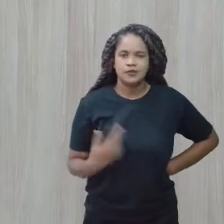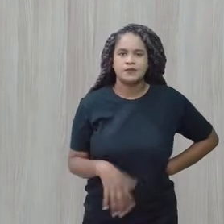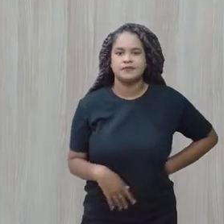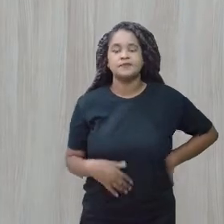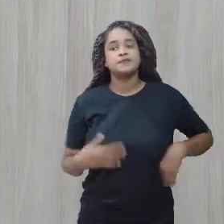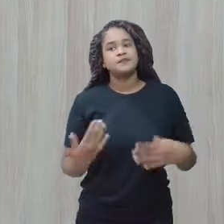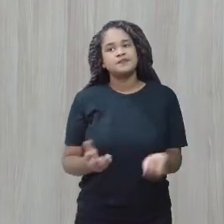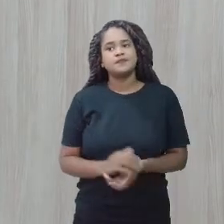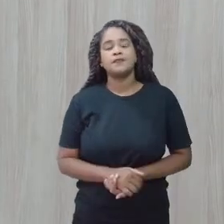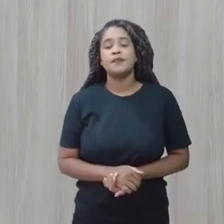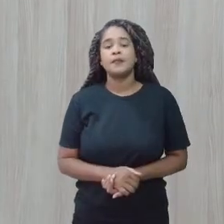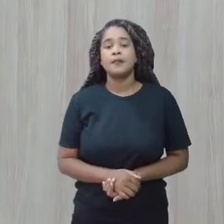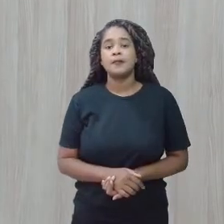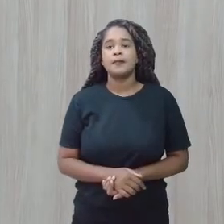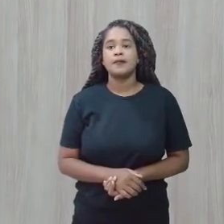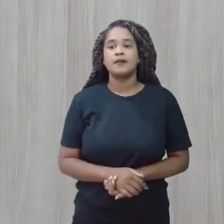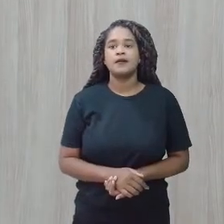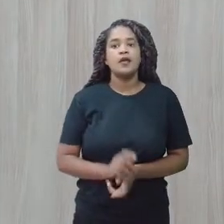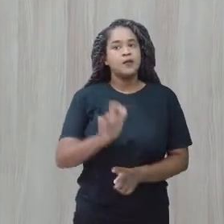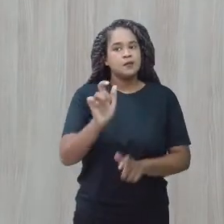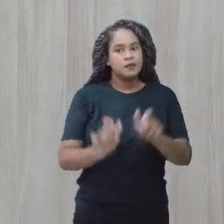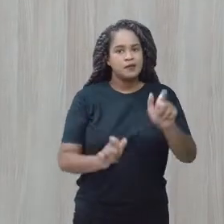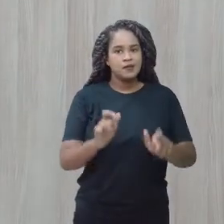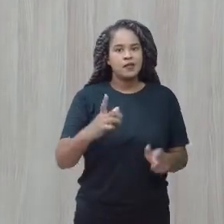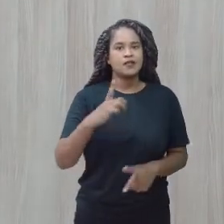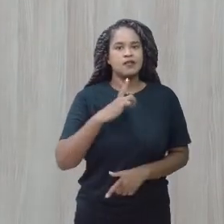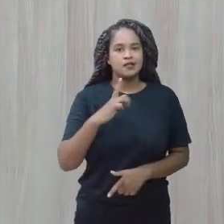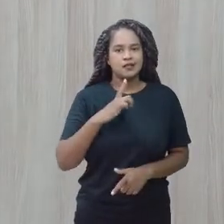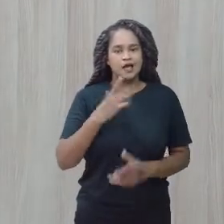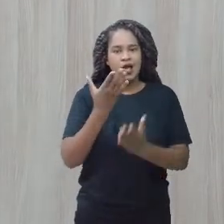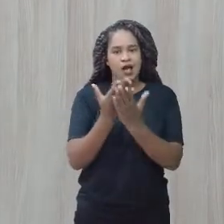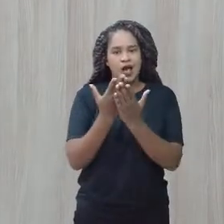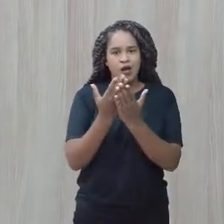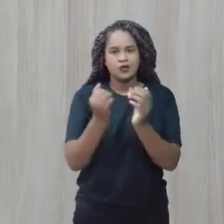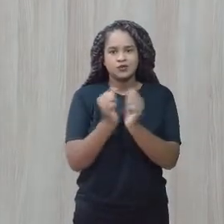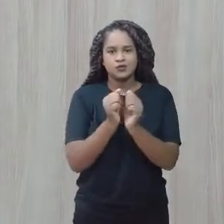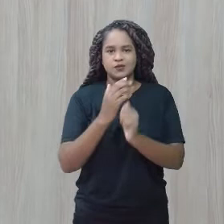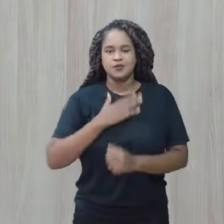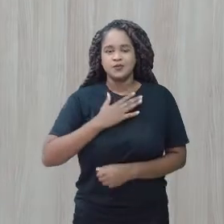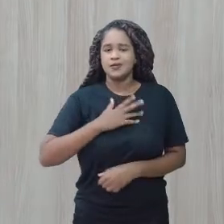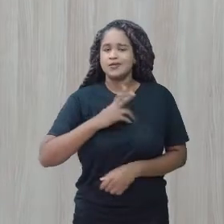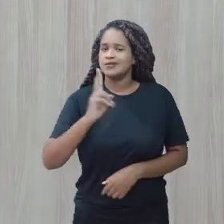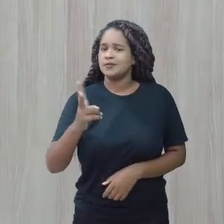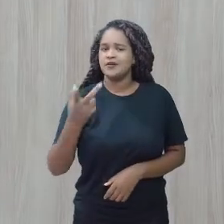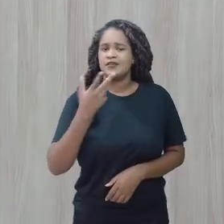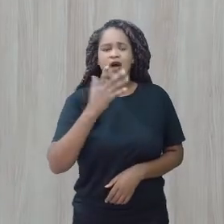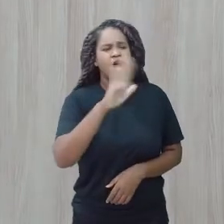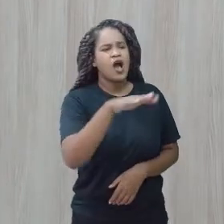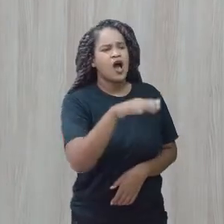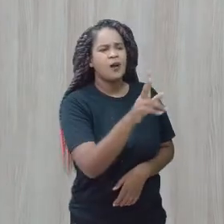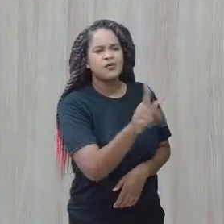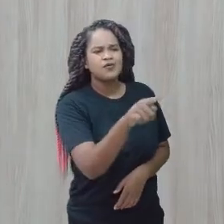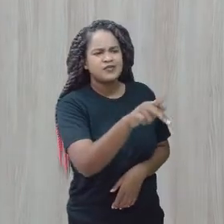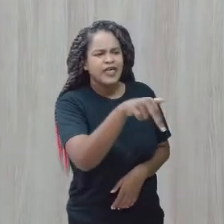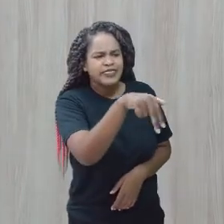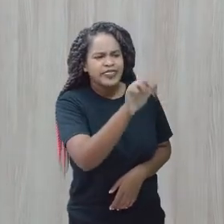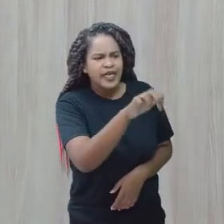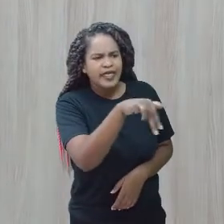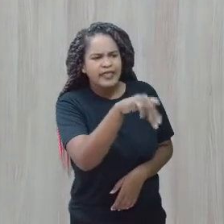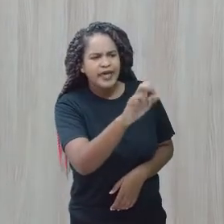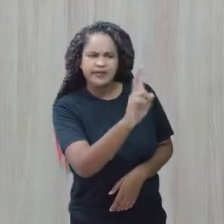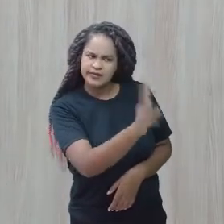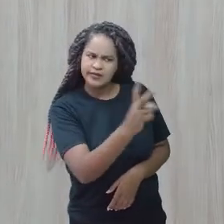Mas é isso aí. A galera que tem aula comigo presencial sempre já sabe. Professor, você fala muito né? Eu tenho esses vícios de linguagem. Vamos